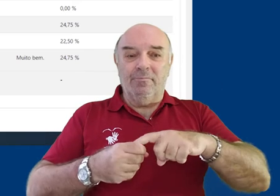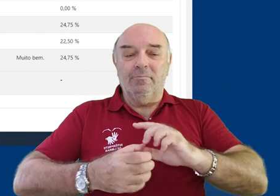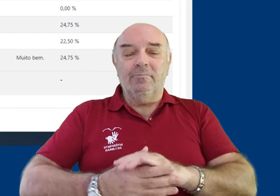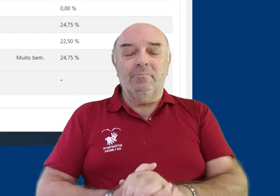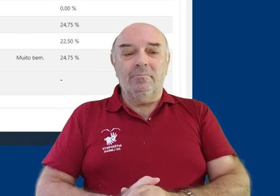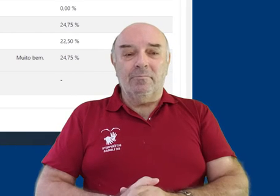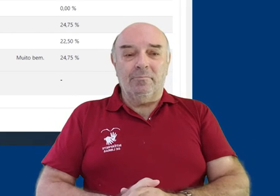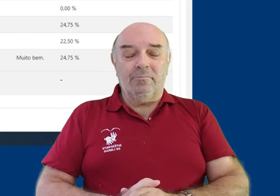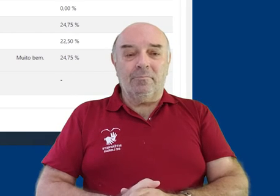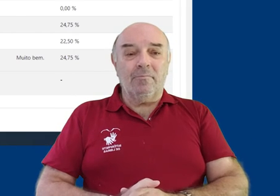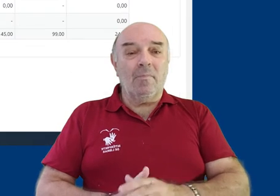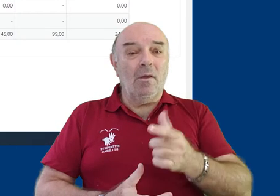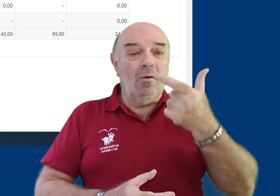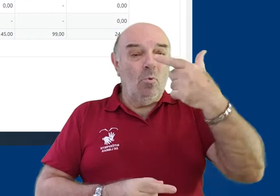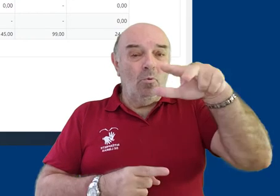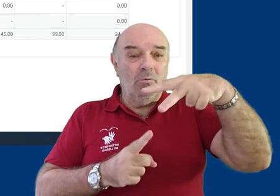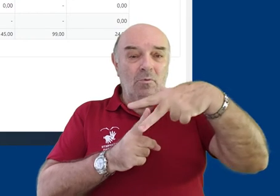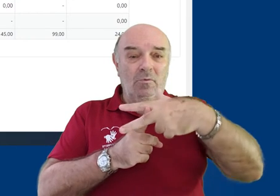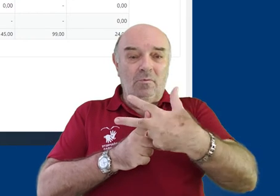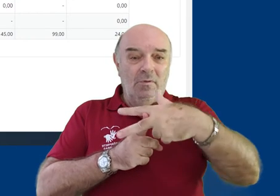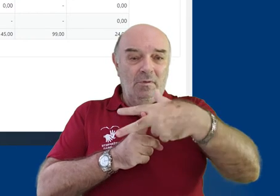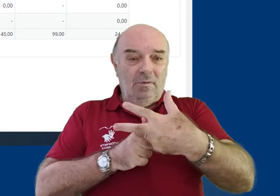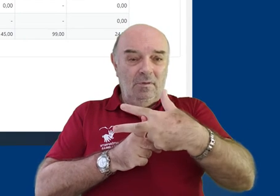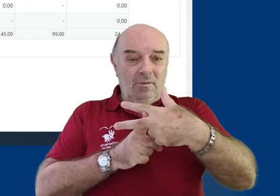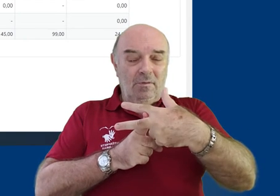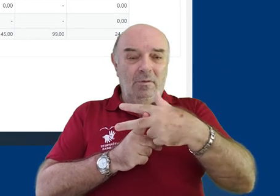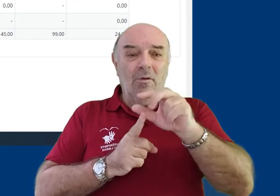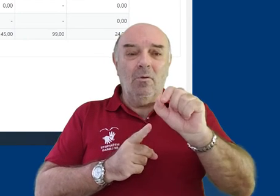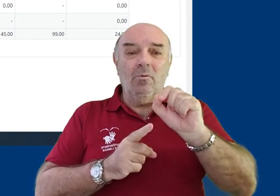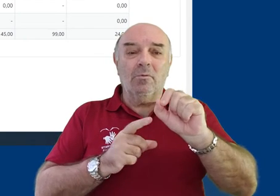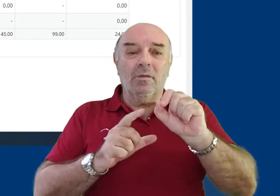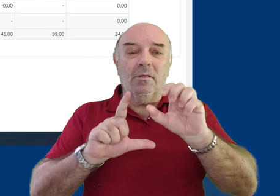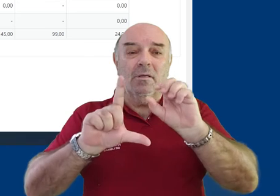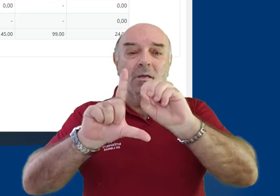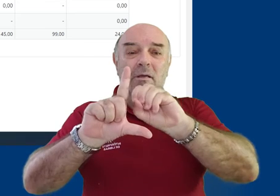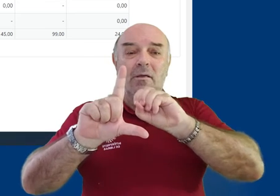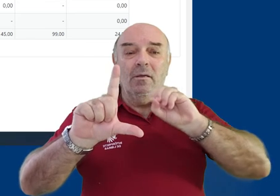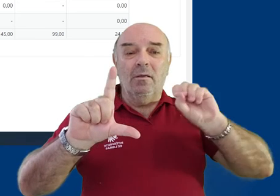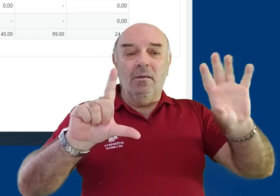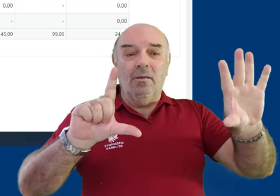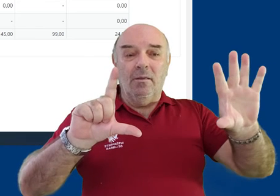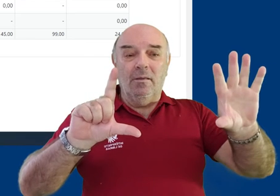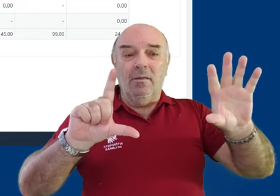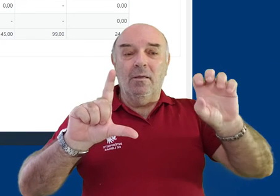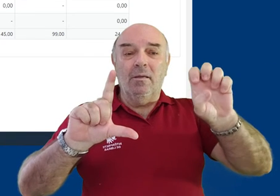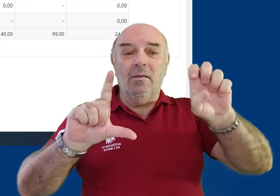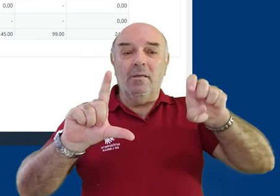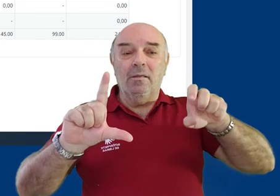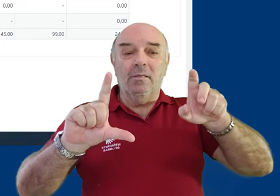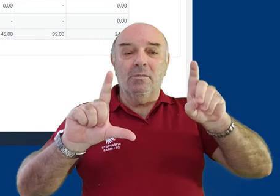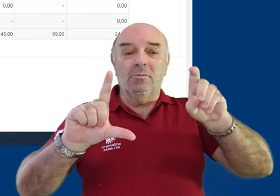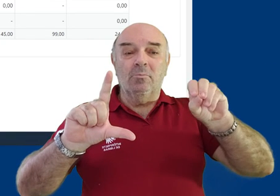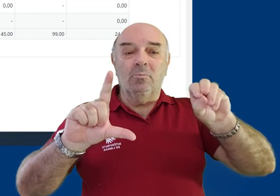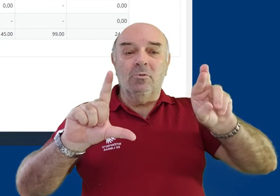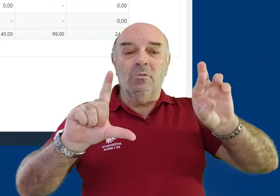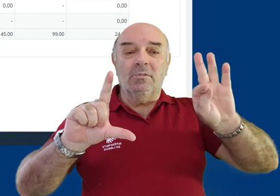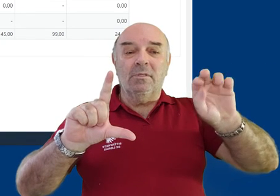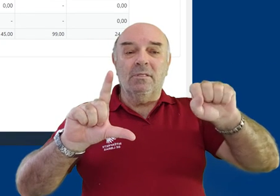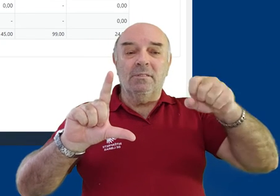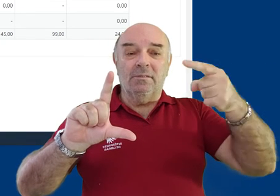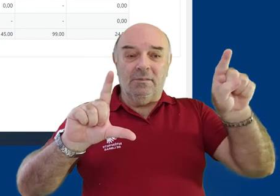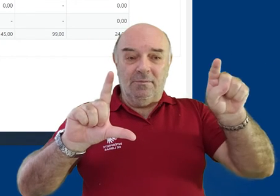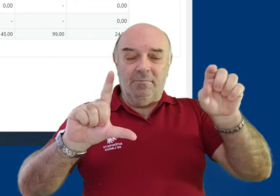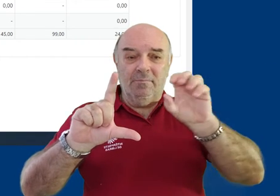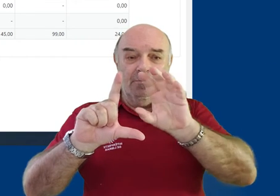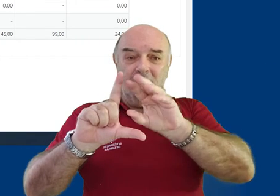esse botão outra ferramenta é importante é a pergunta de exportação de notas